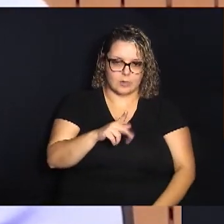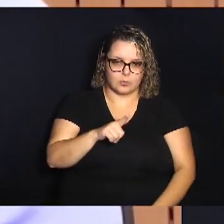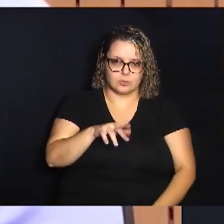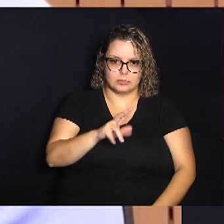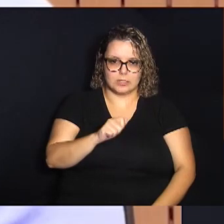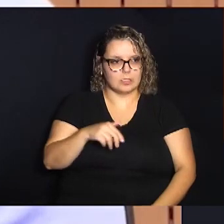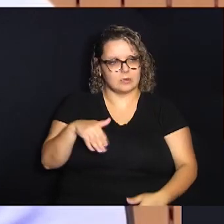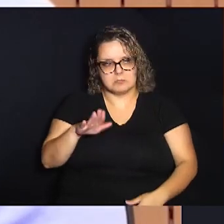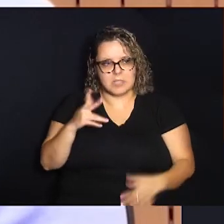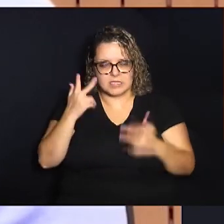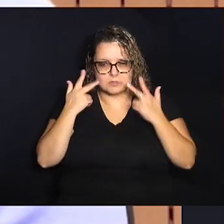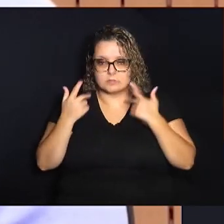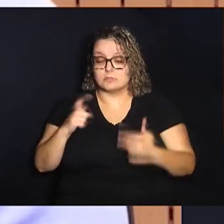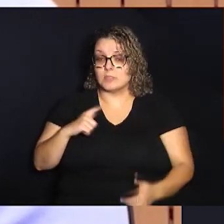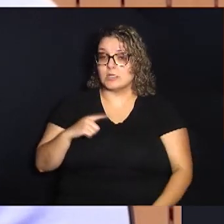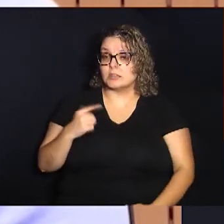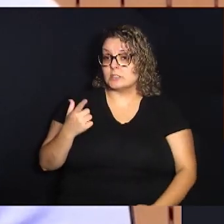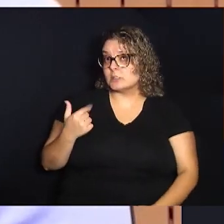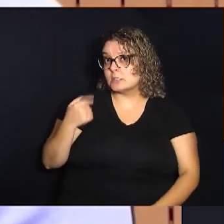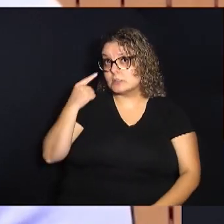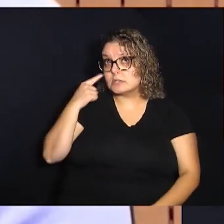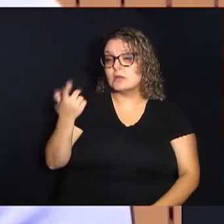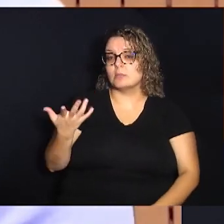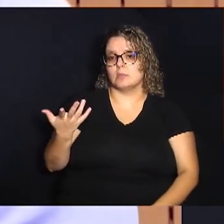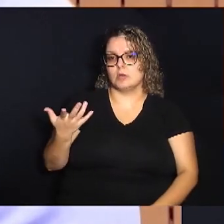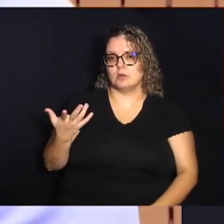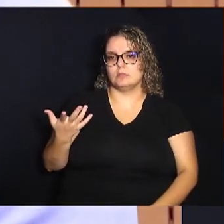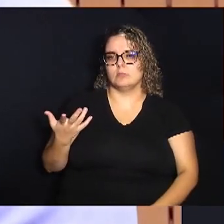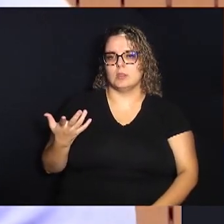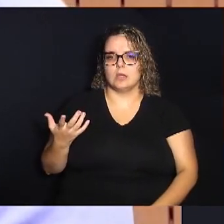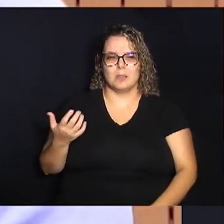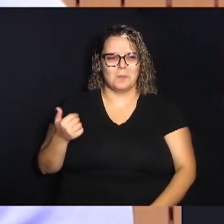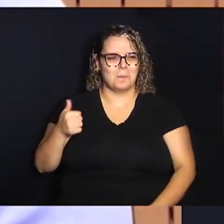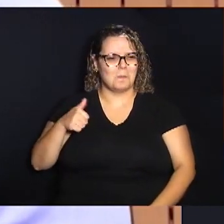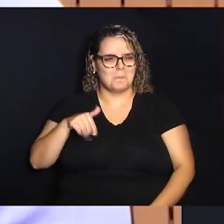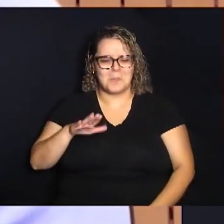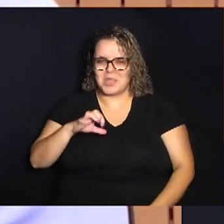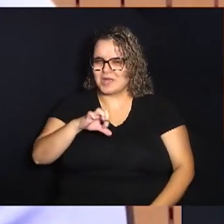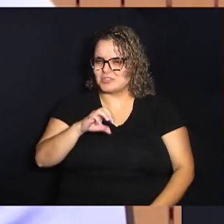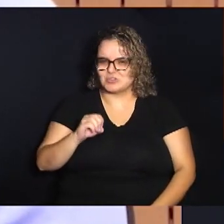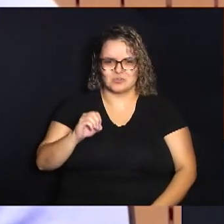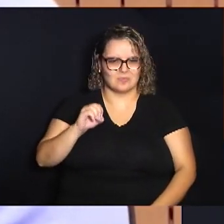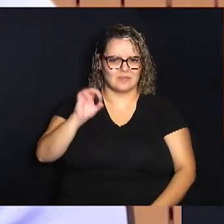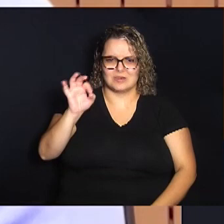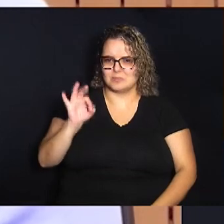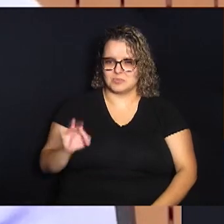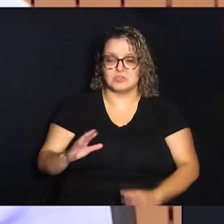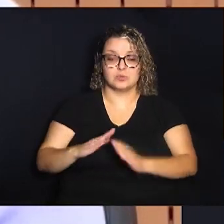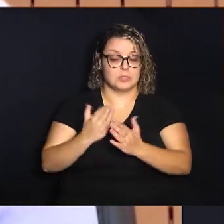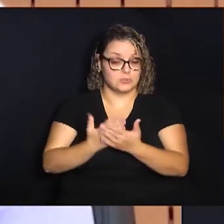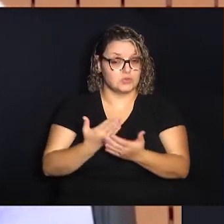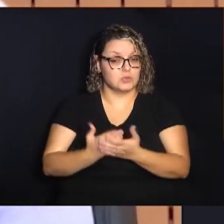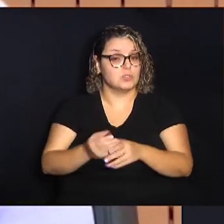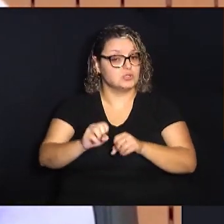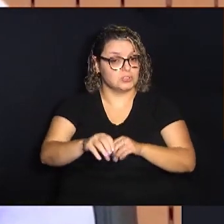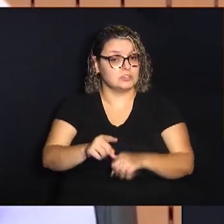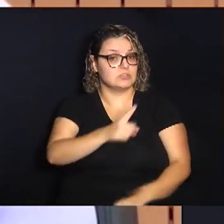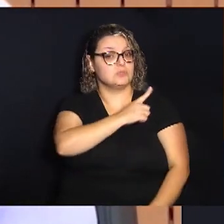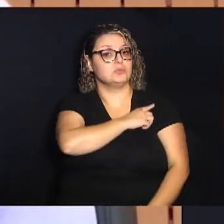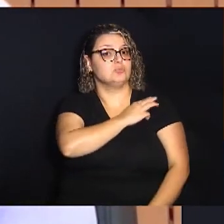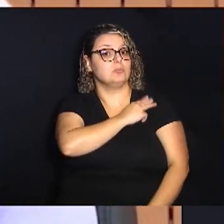Para vocês terem uma ideia, é uma composição de escola de mais de 90% das escolas brasileiras de ensino médio.